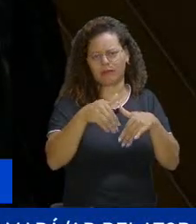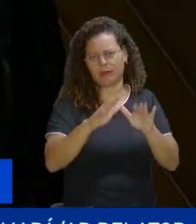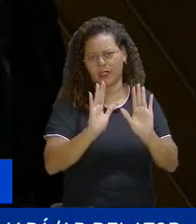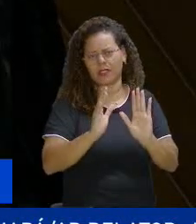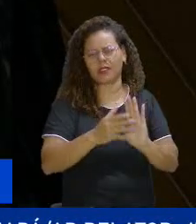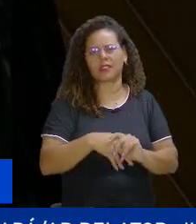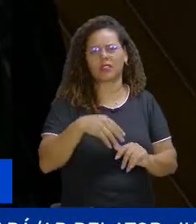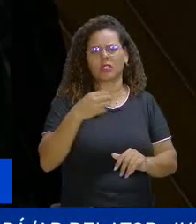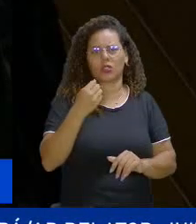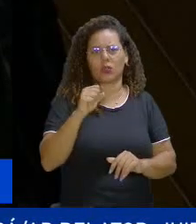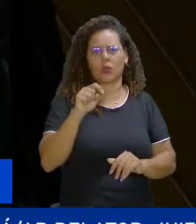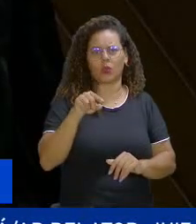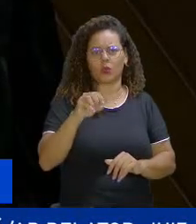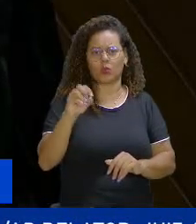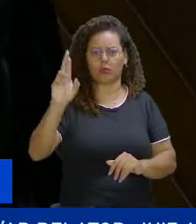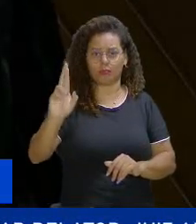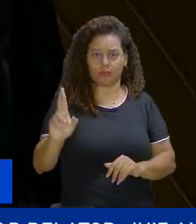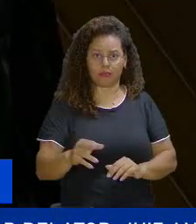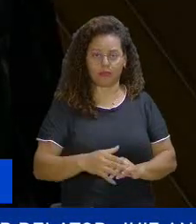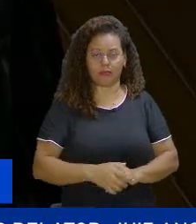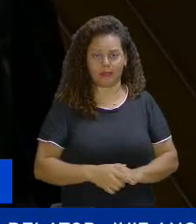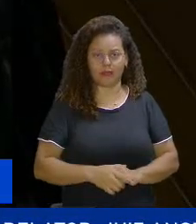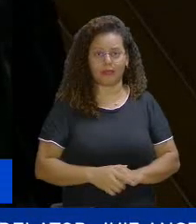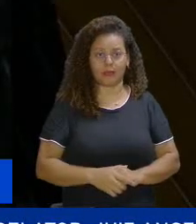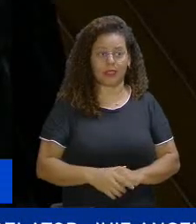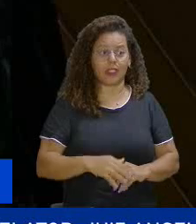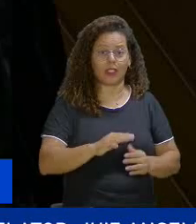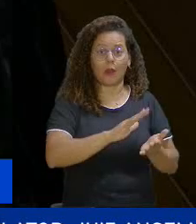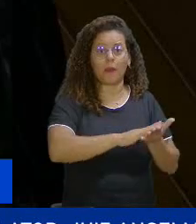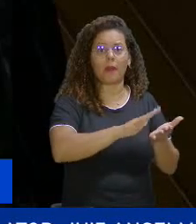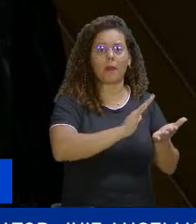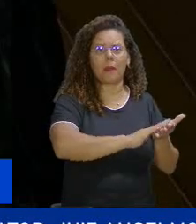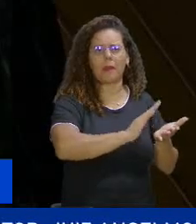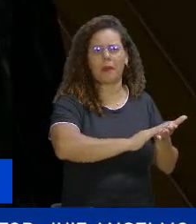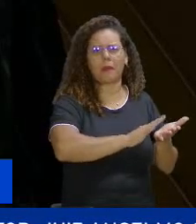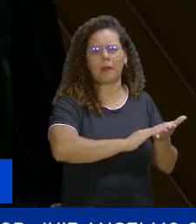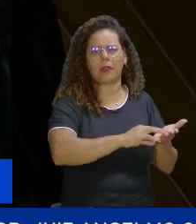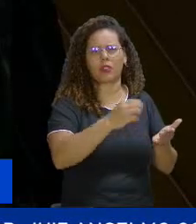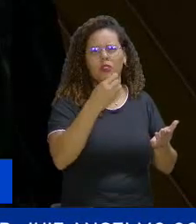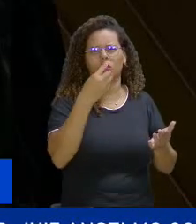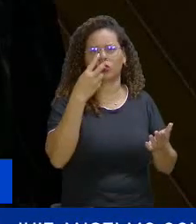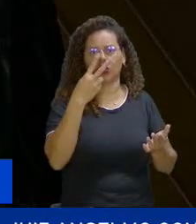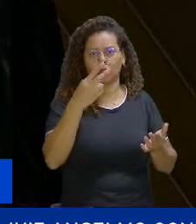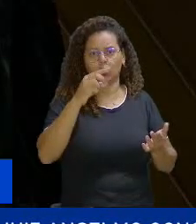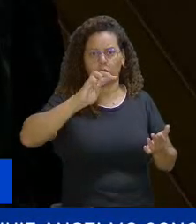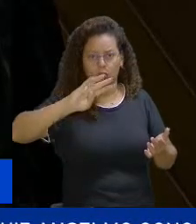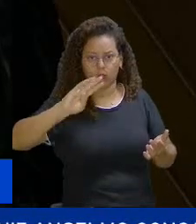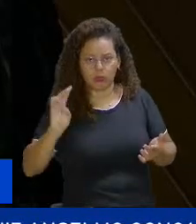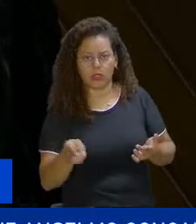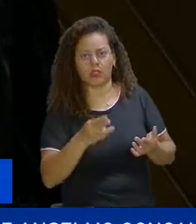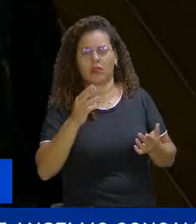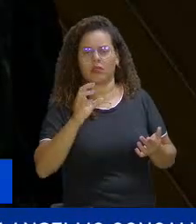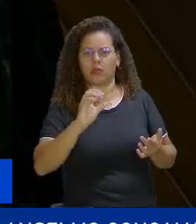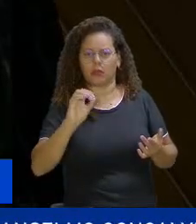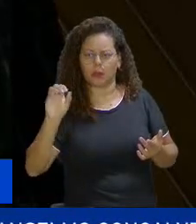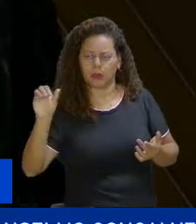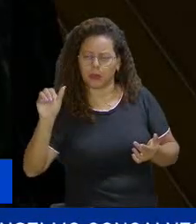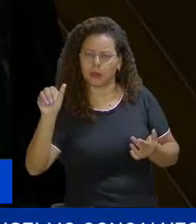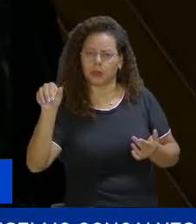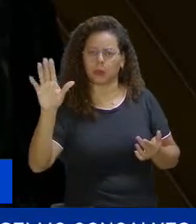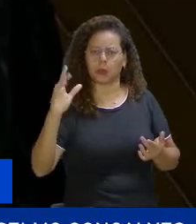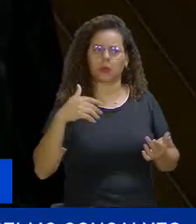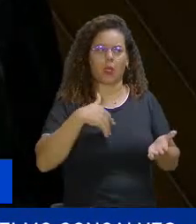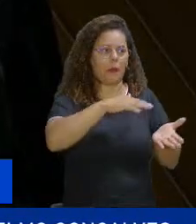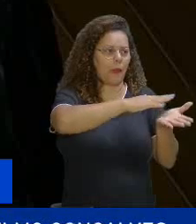137.830, incluindo a confecção de 2 milhões de santinhos, o que demonstra a necessidade de amplo apoio para a distribuição